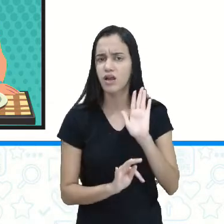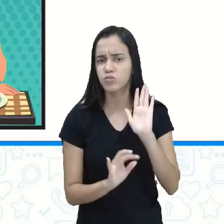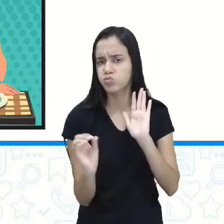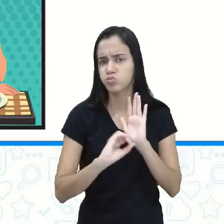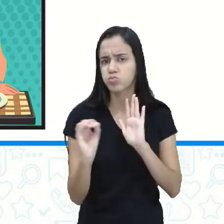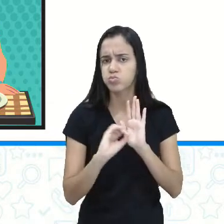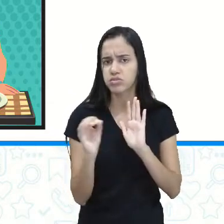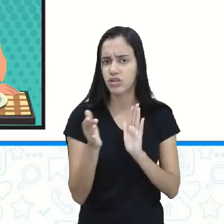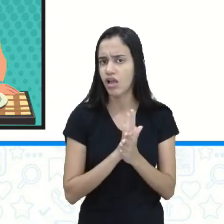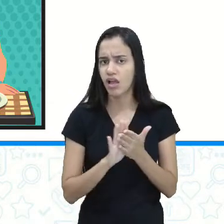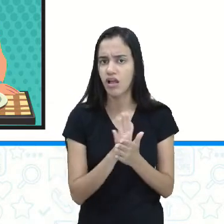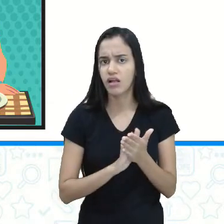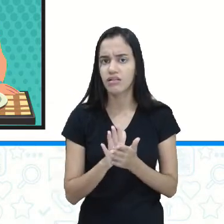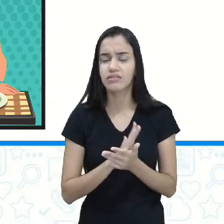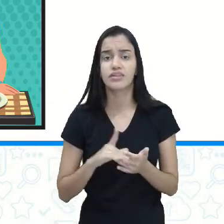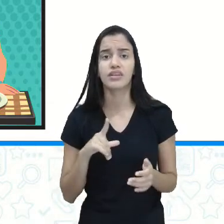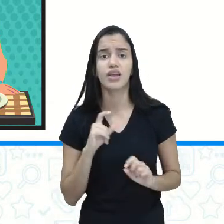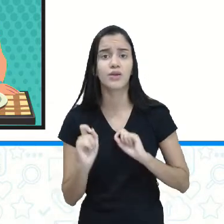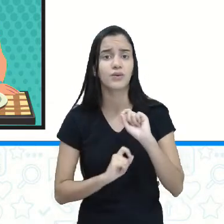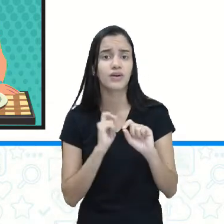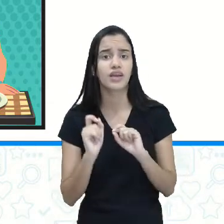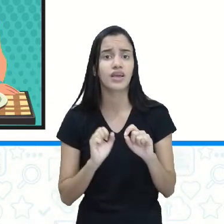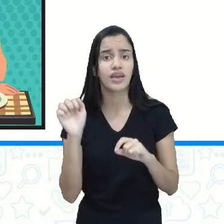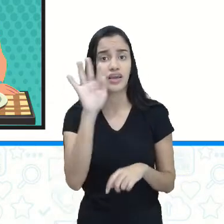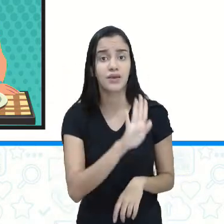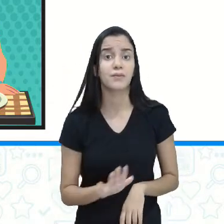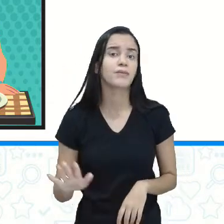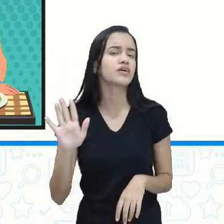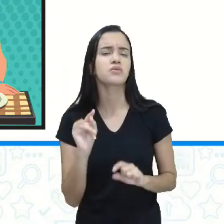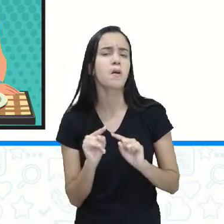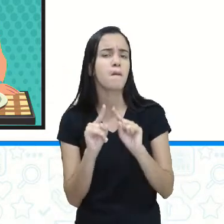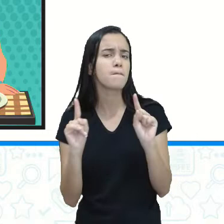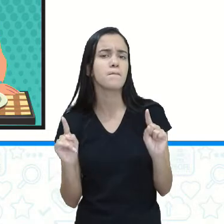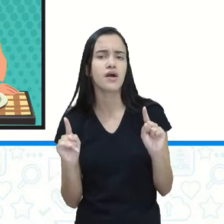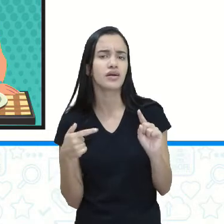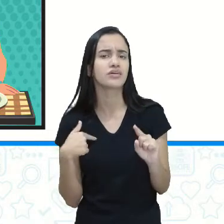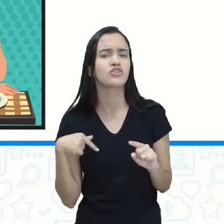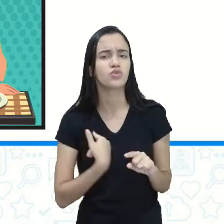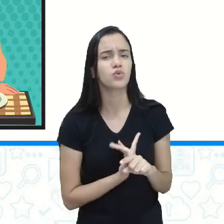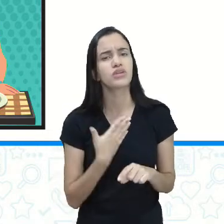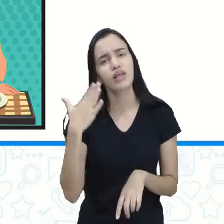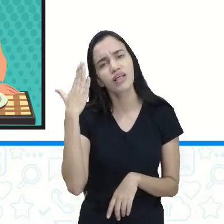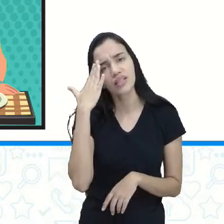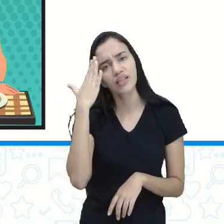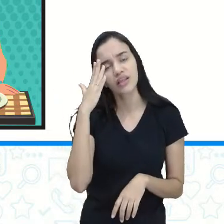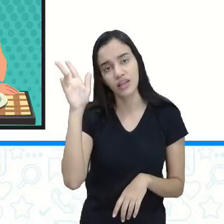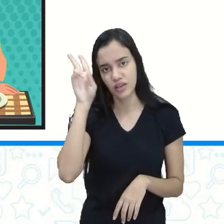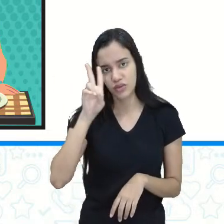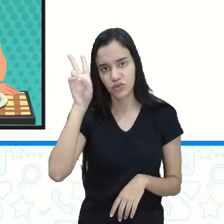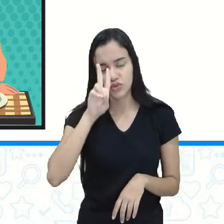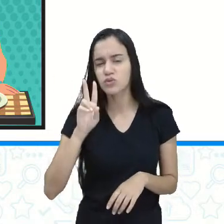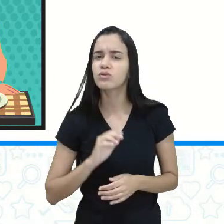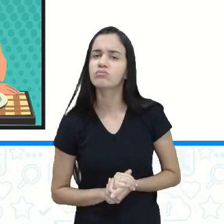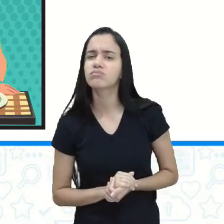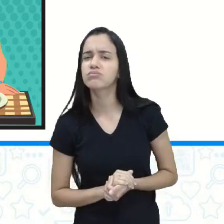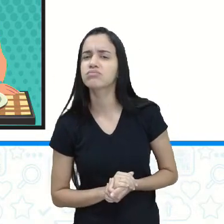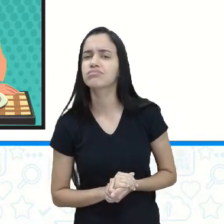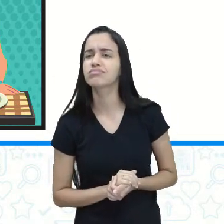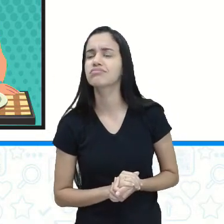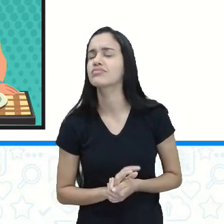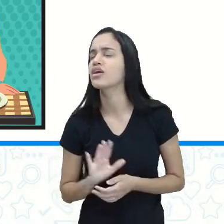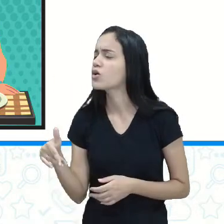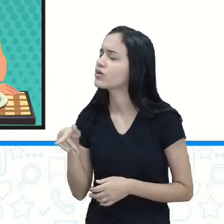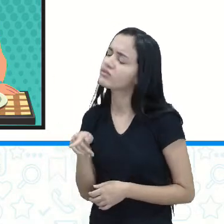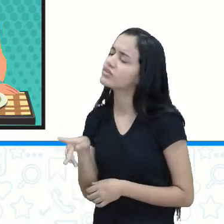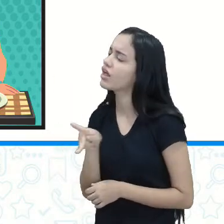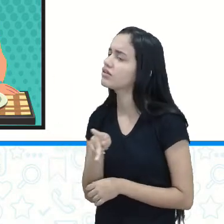nenhum, só tem o quê? Imagens. Mas será que dá para a gente entender essa história? Dá para entender, professora Kátia, o que é